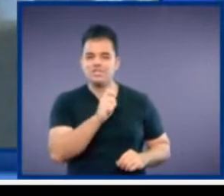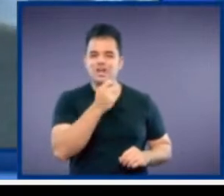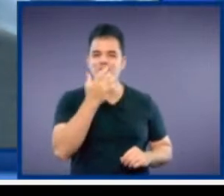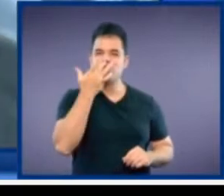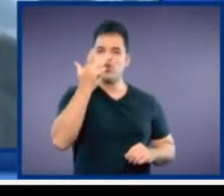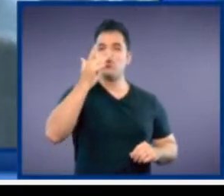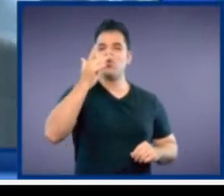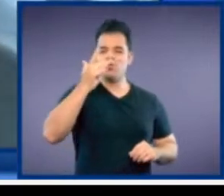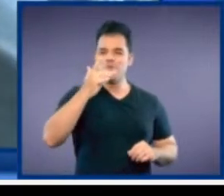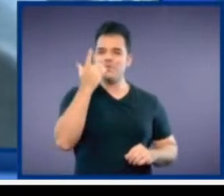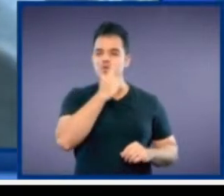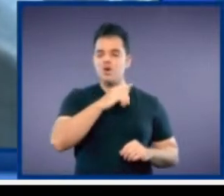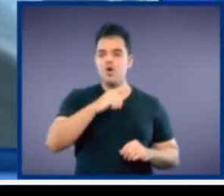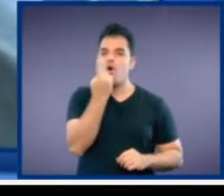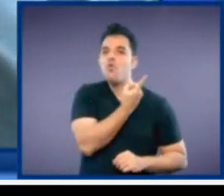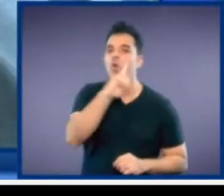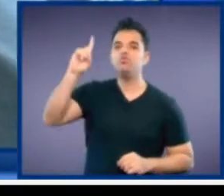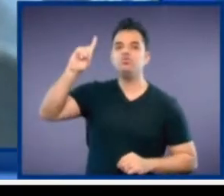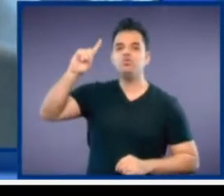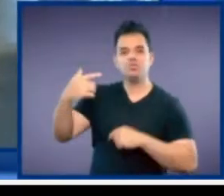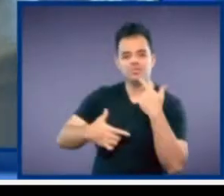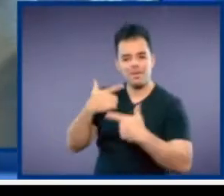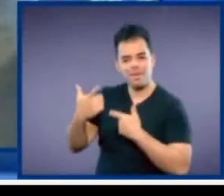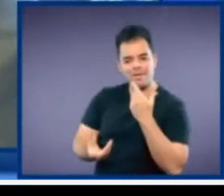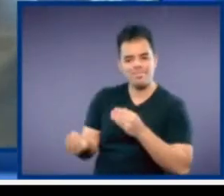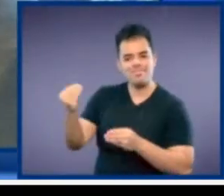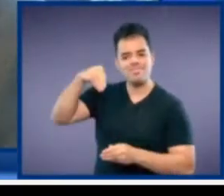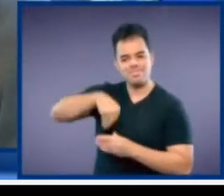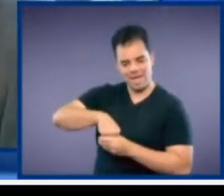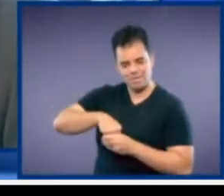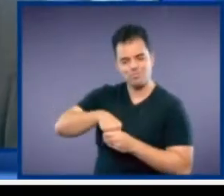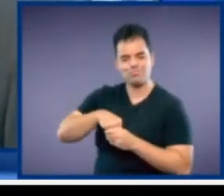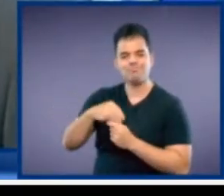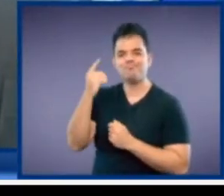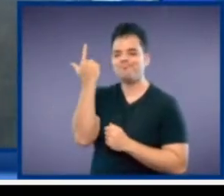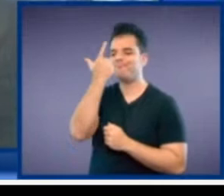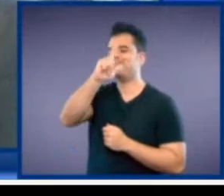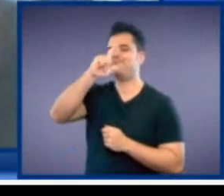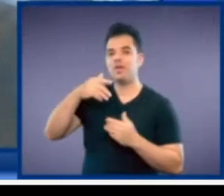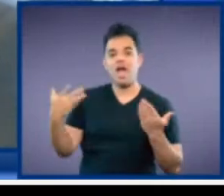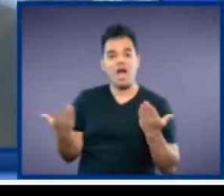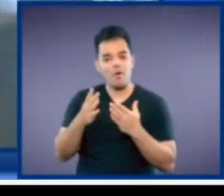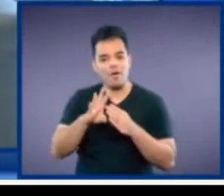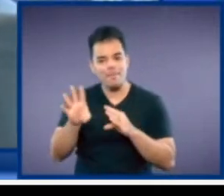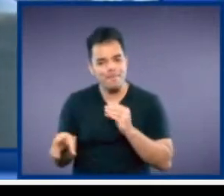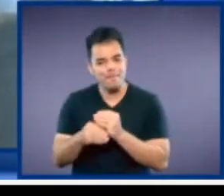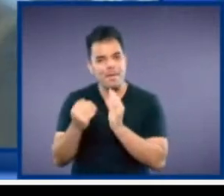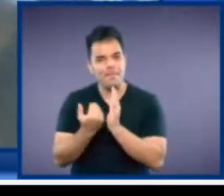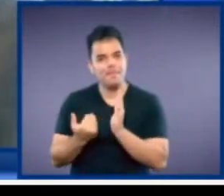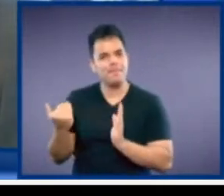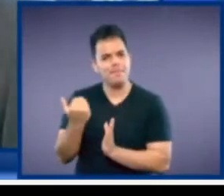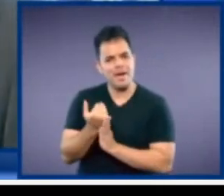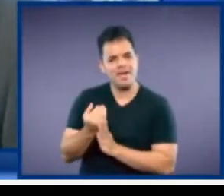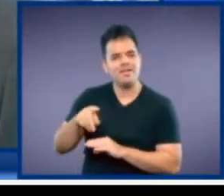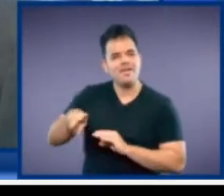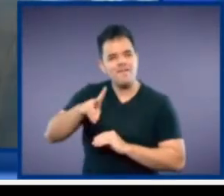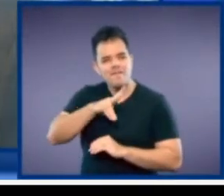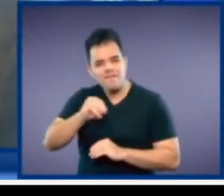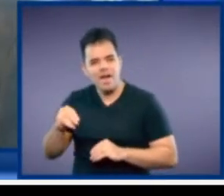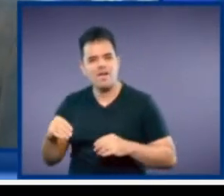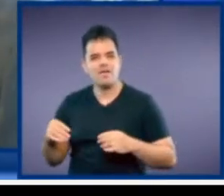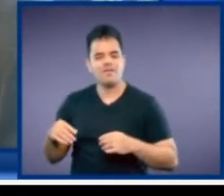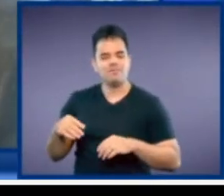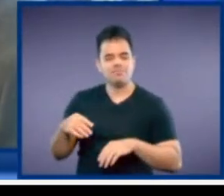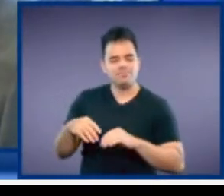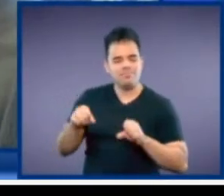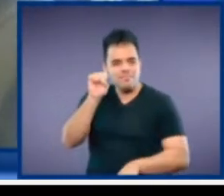meu último ato dentro desse primeiro governo, porque eu vou emendar agora o Natal e o Ano Novo. Então, para mim, é